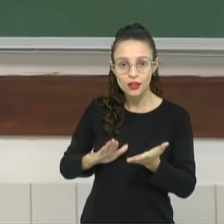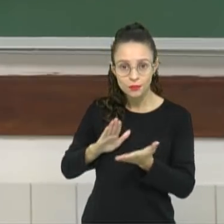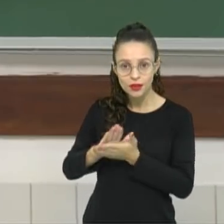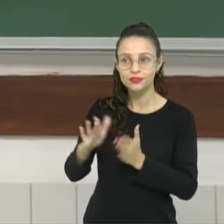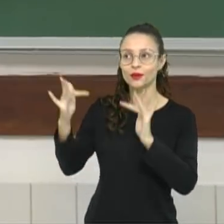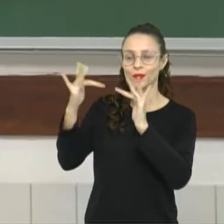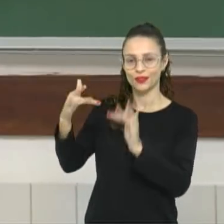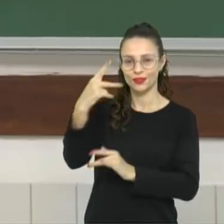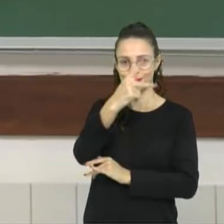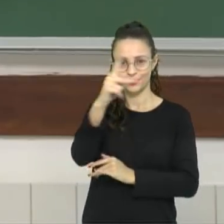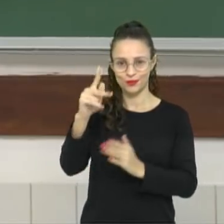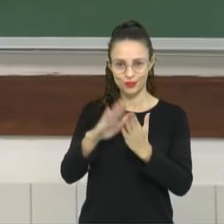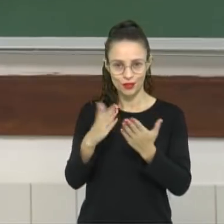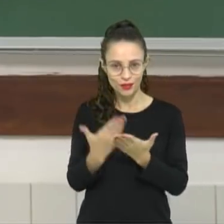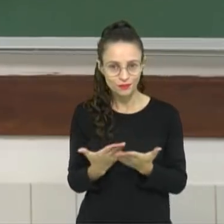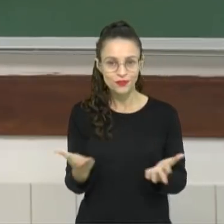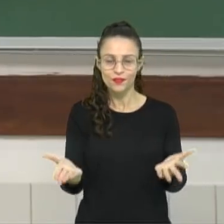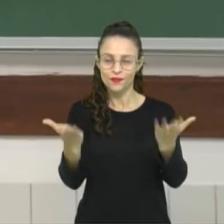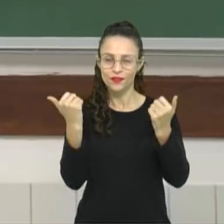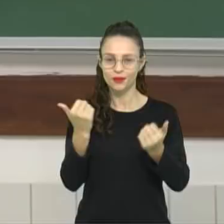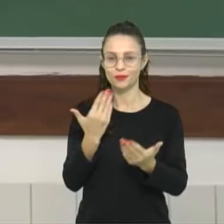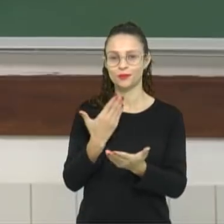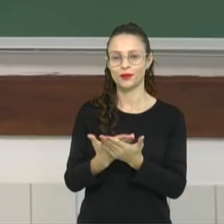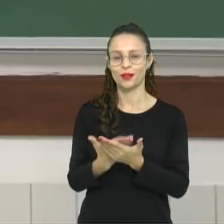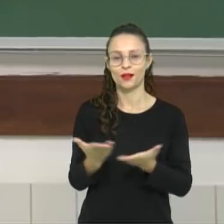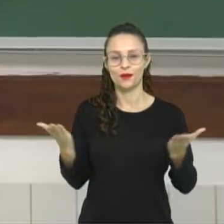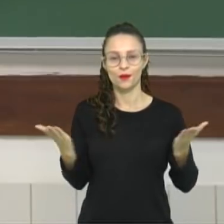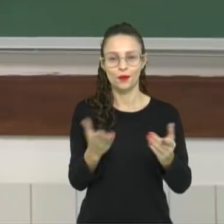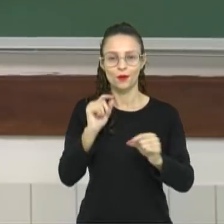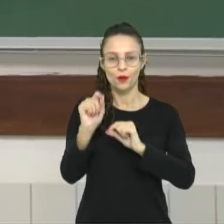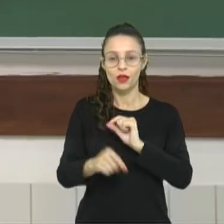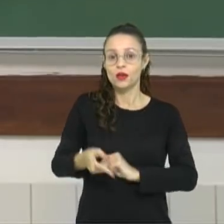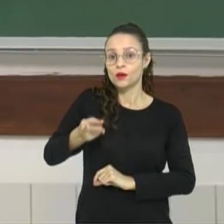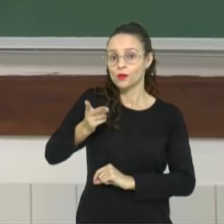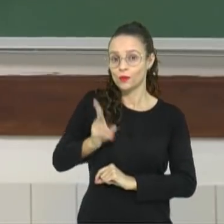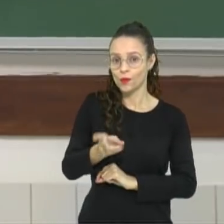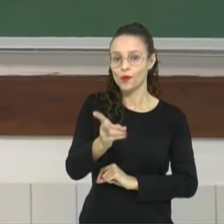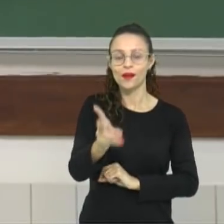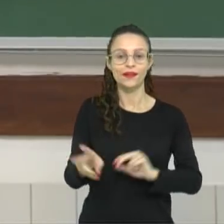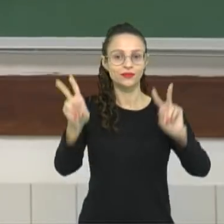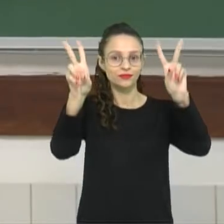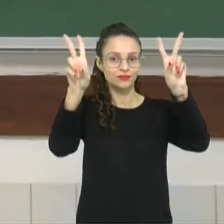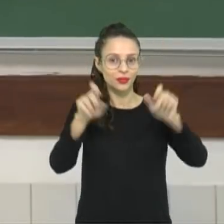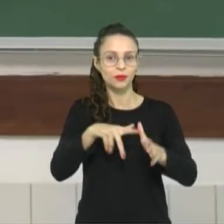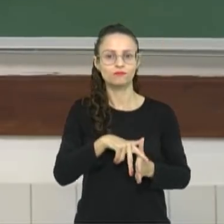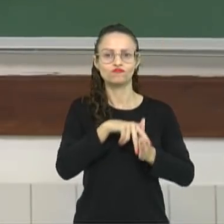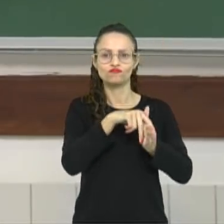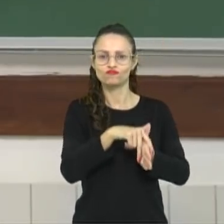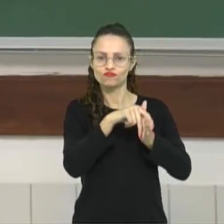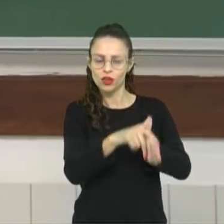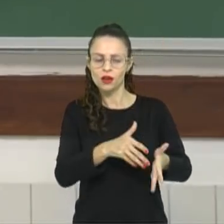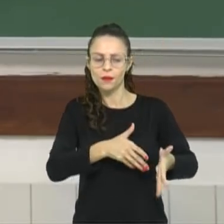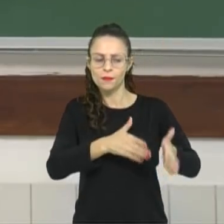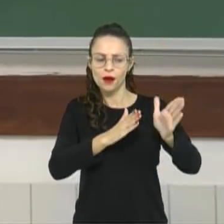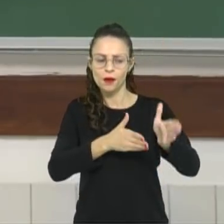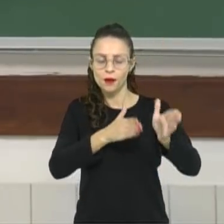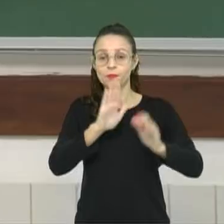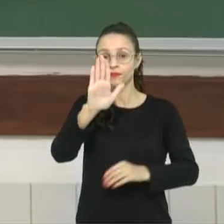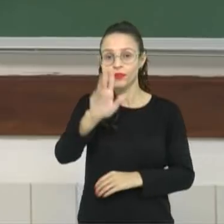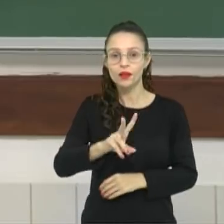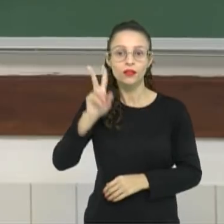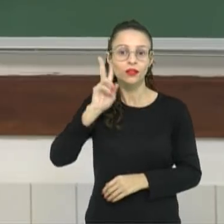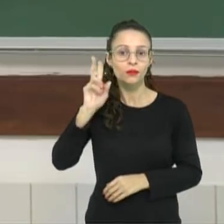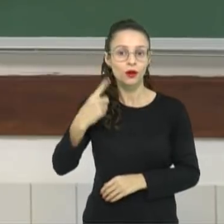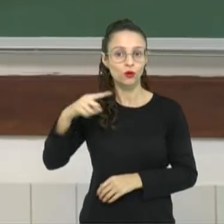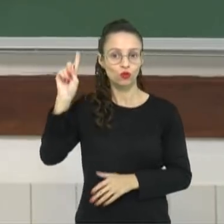com a escola. Então vamos para a nossa aula de hoje lá e vamos continuar falando do tropeirismo. Só relembrando um pouquinho do que a gente viu